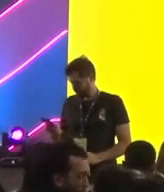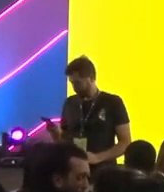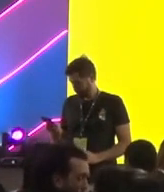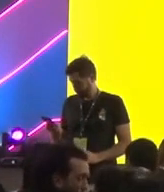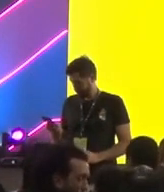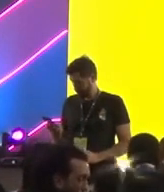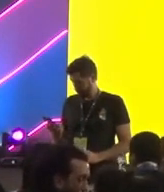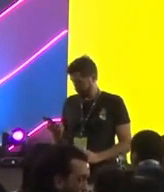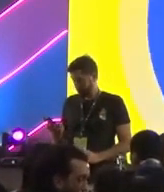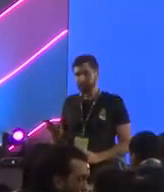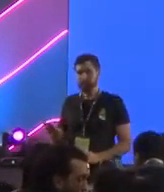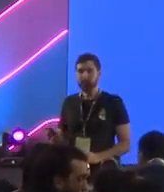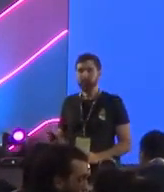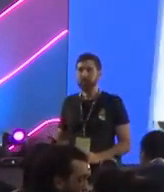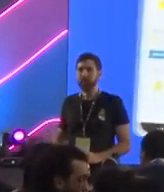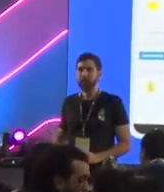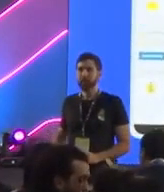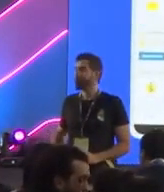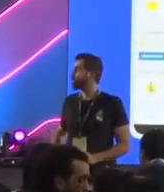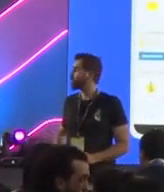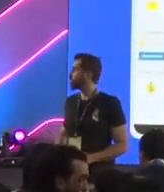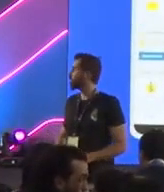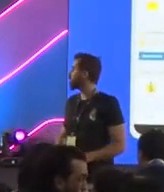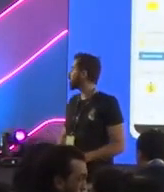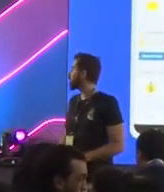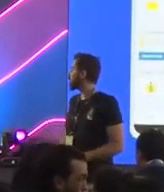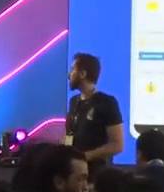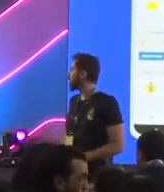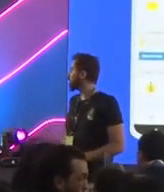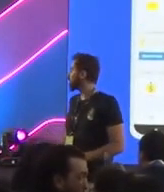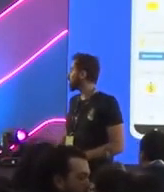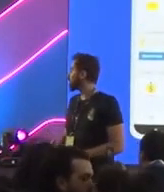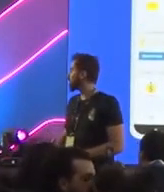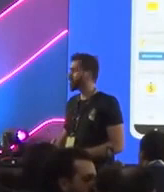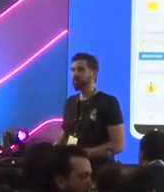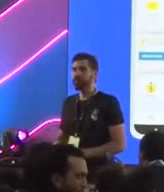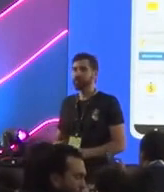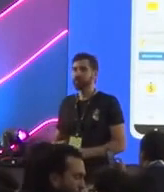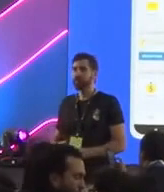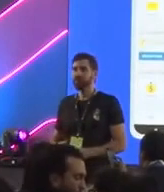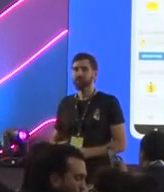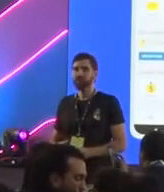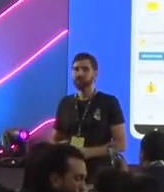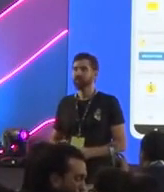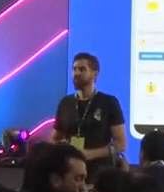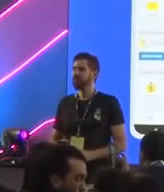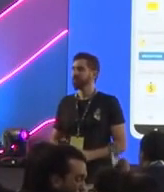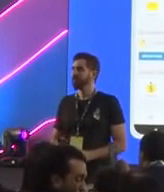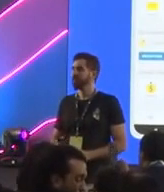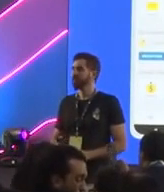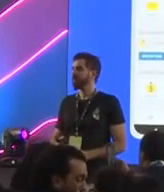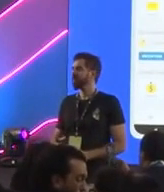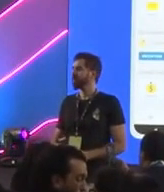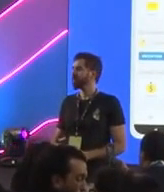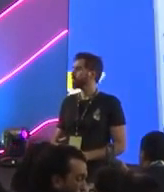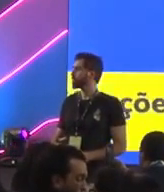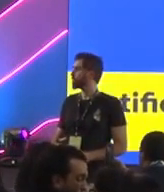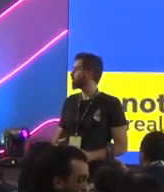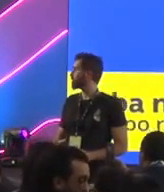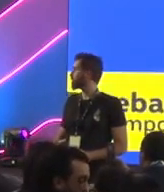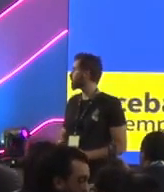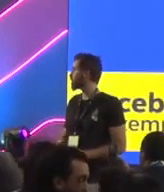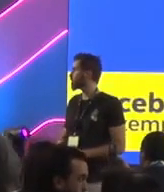Desde o dia que você foi levar pão de queijo na CPY pra mim, em cima do palco, primeira Campus Party em Minas